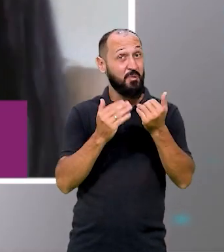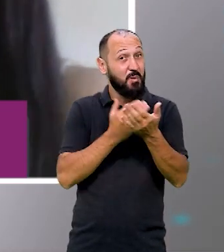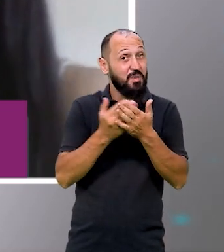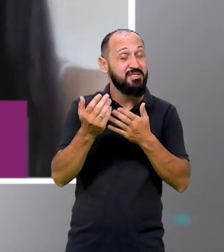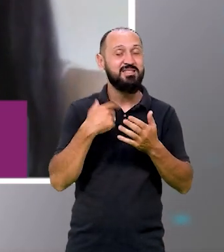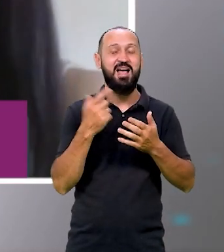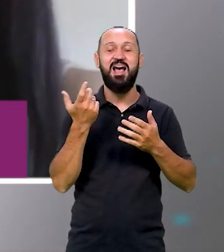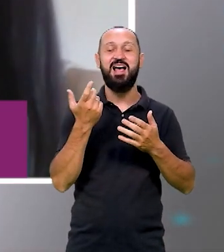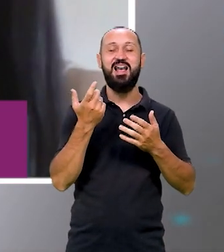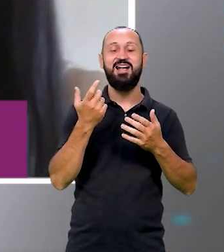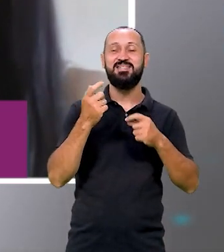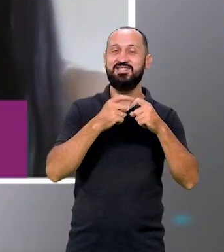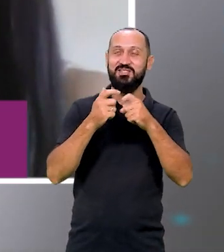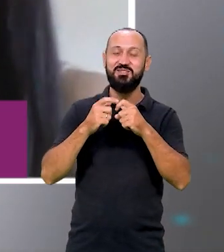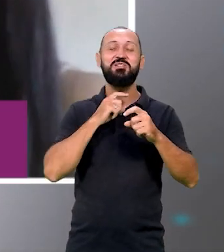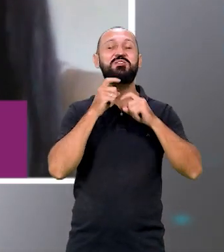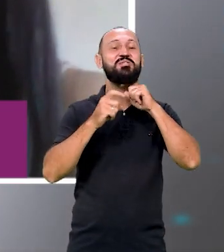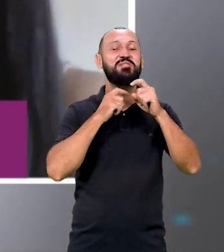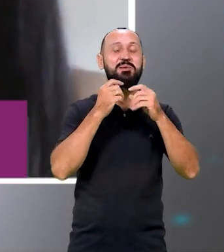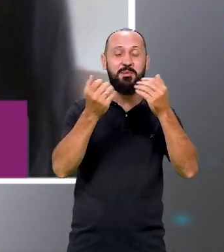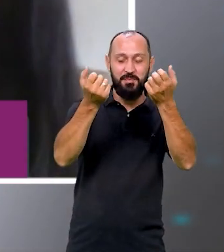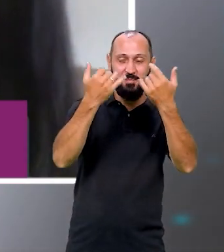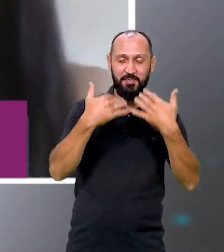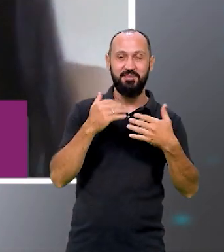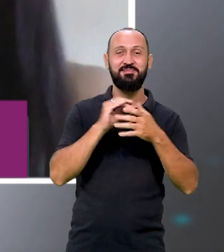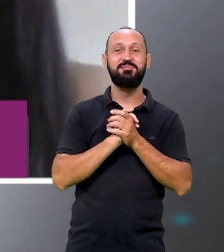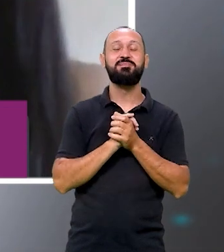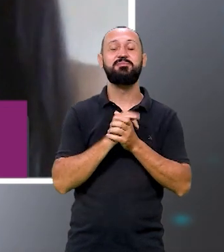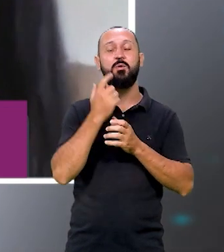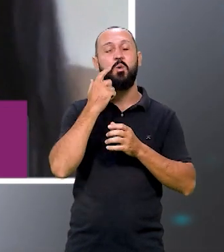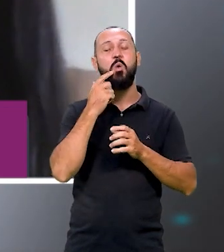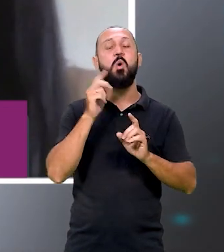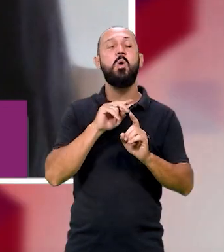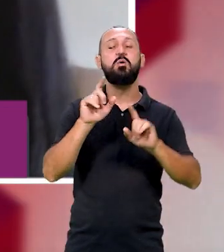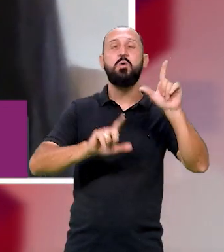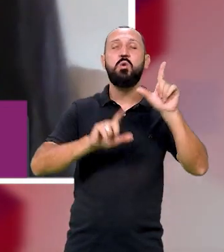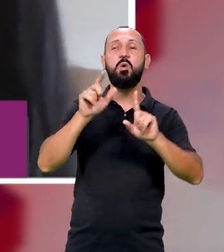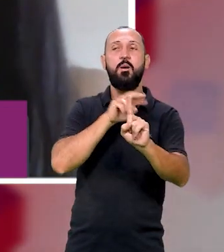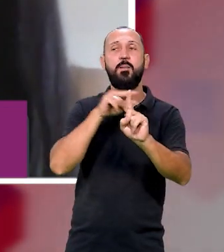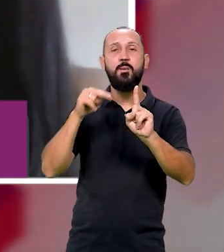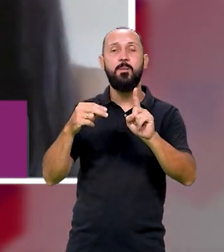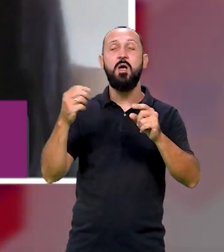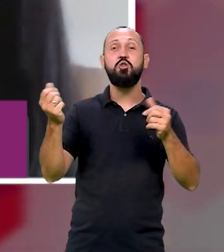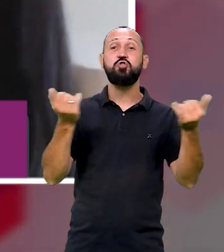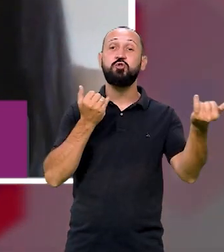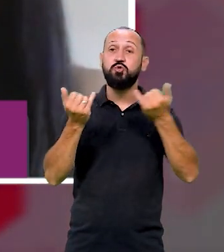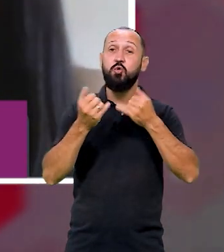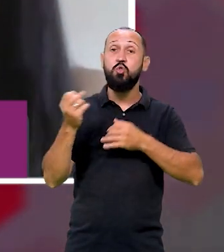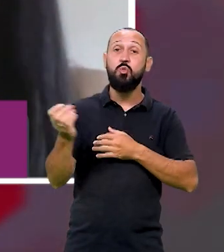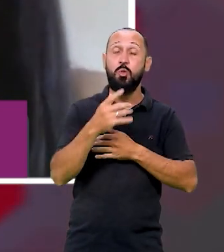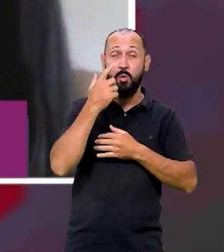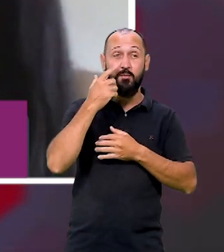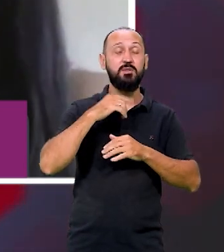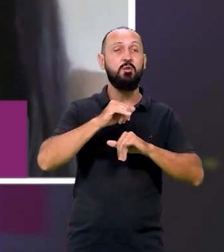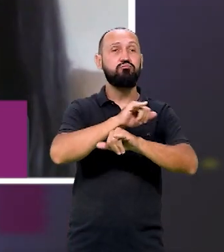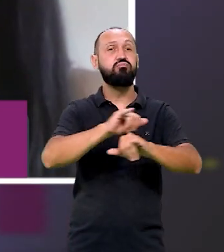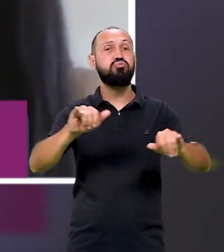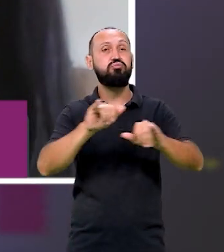vamos lá, vamos tirar as dúvidas. Bom, e a gente gosta de trazer aqui para o Perspectiva algumas notícias atuais que